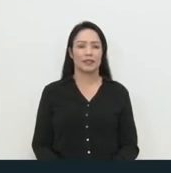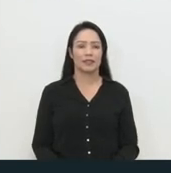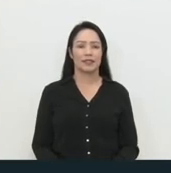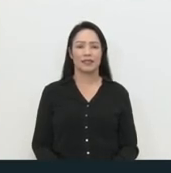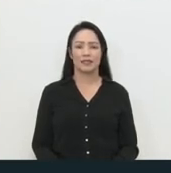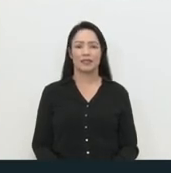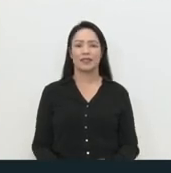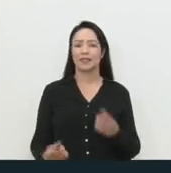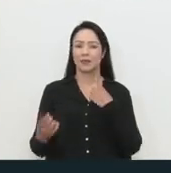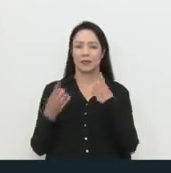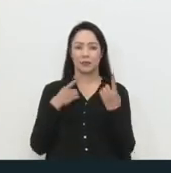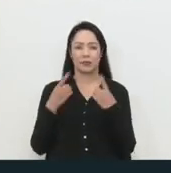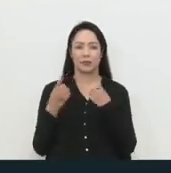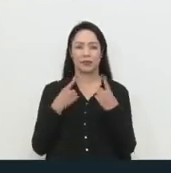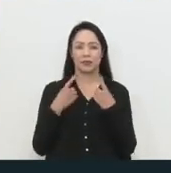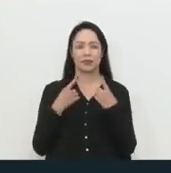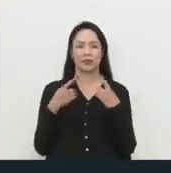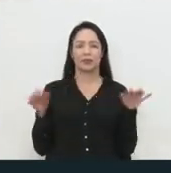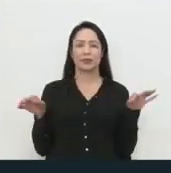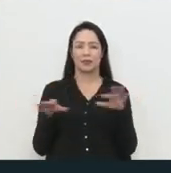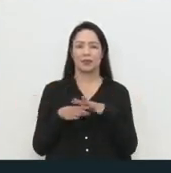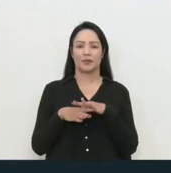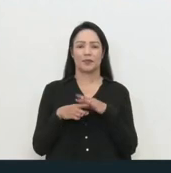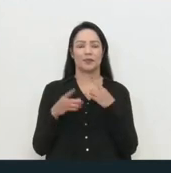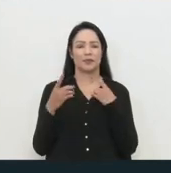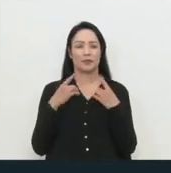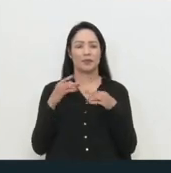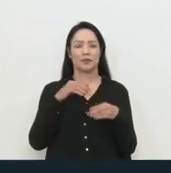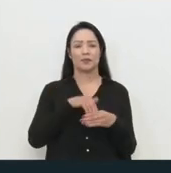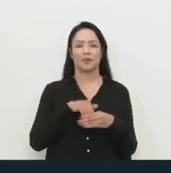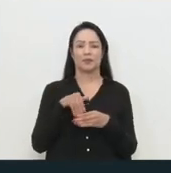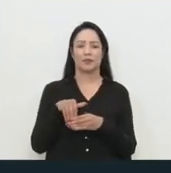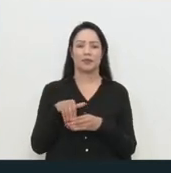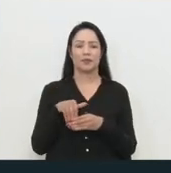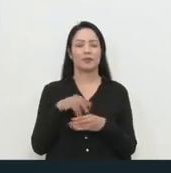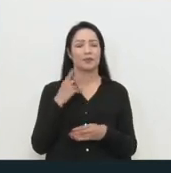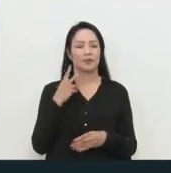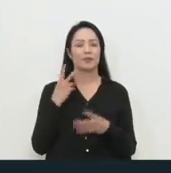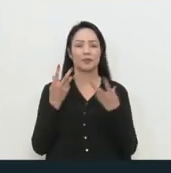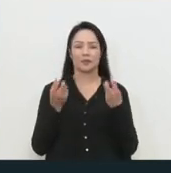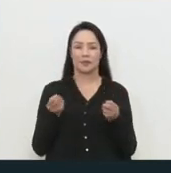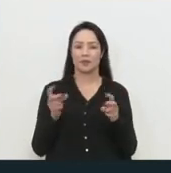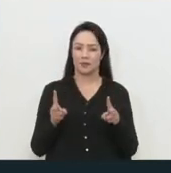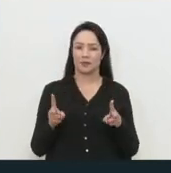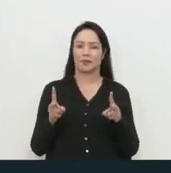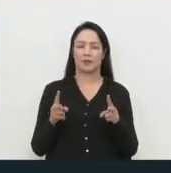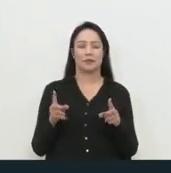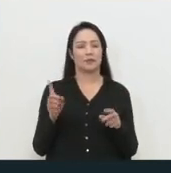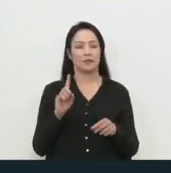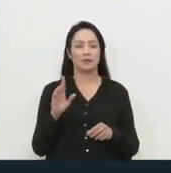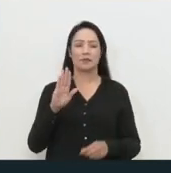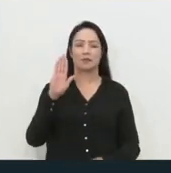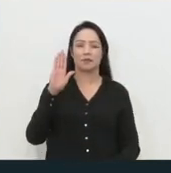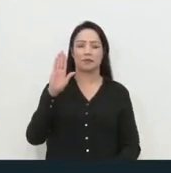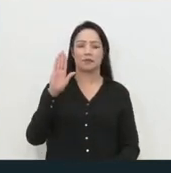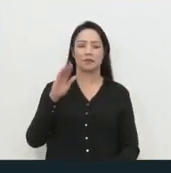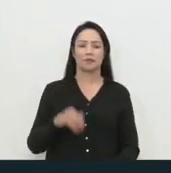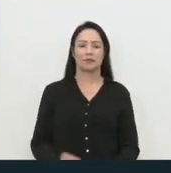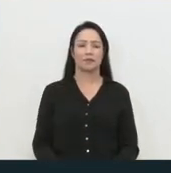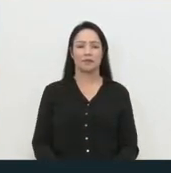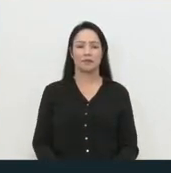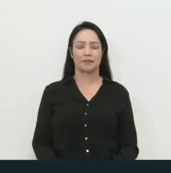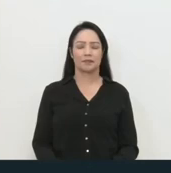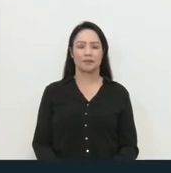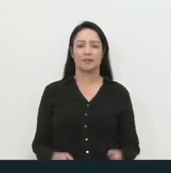em discussão encerrada a discussão em votação os vereadores favoráveis prenenses como estão e os contrários se manifestem